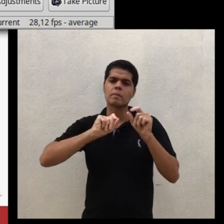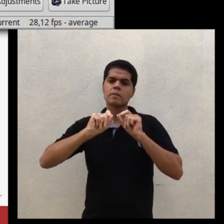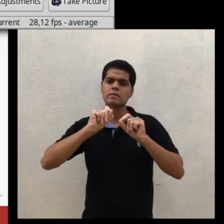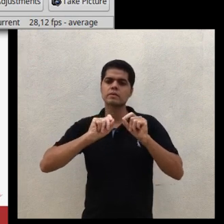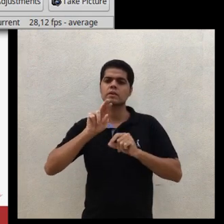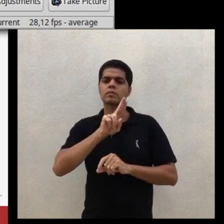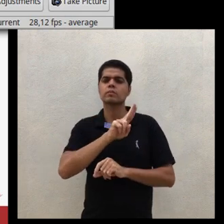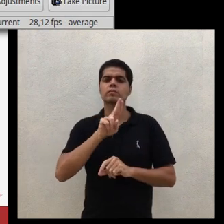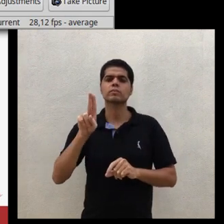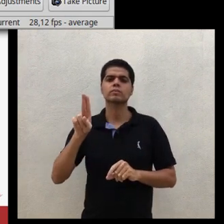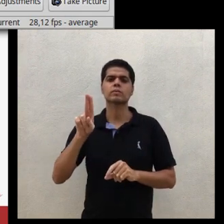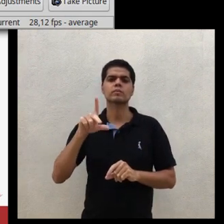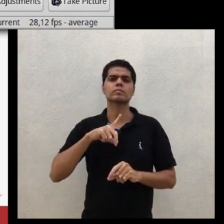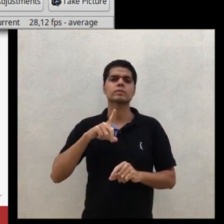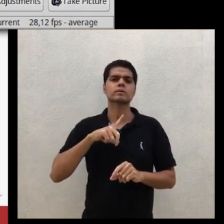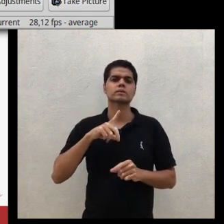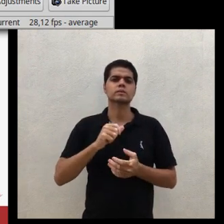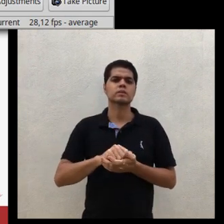que chama